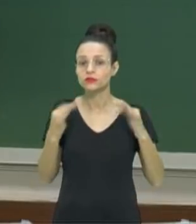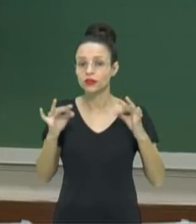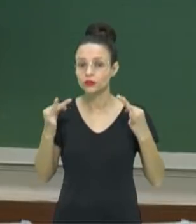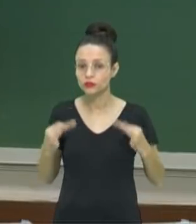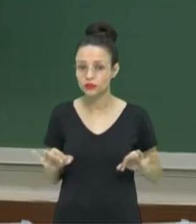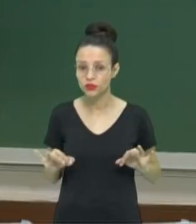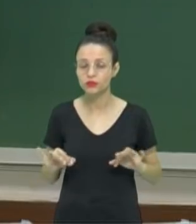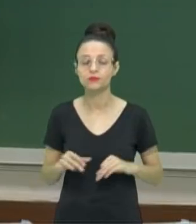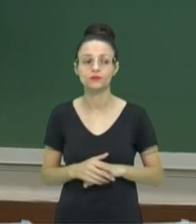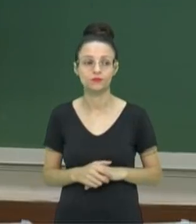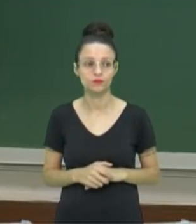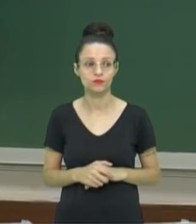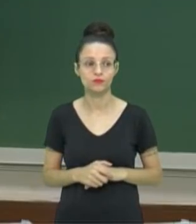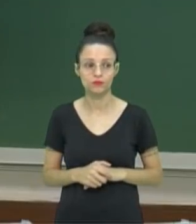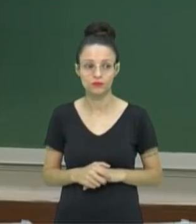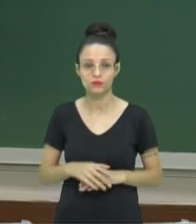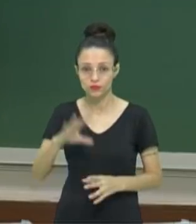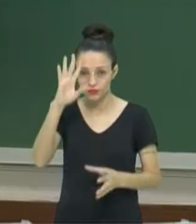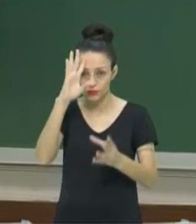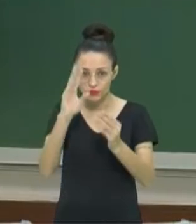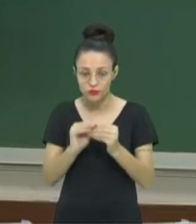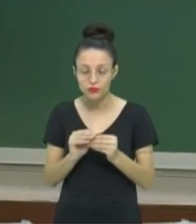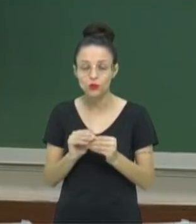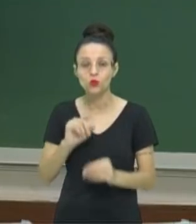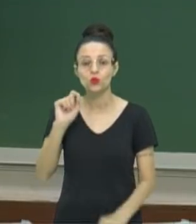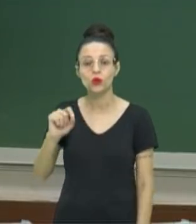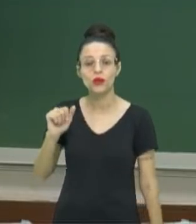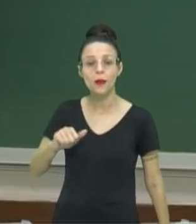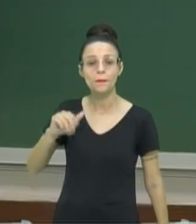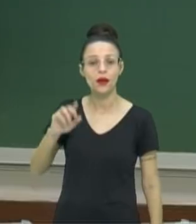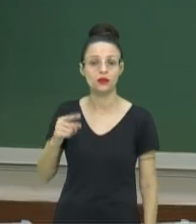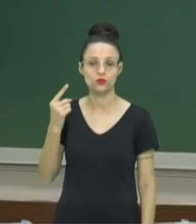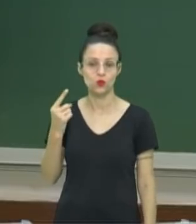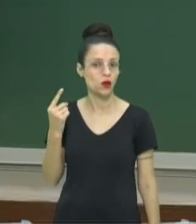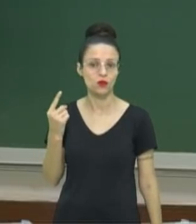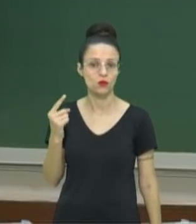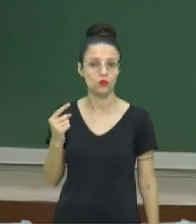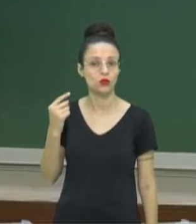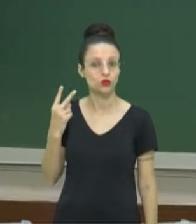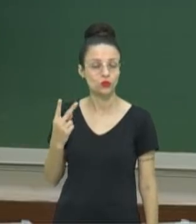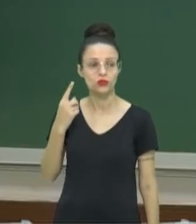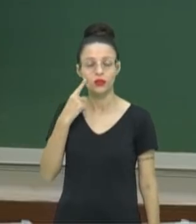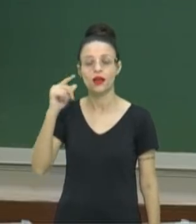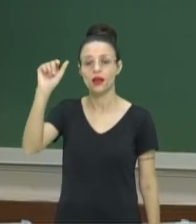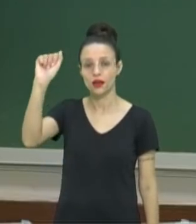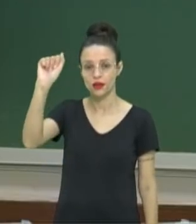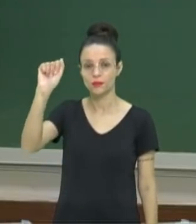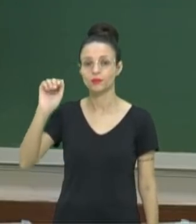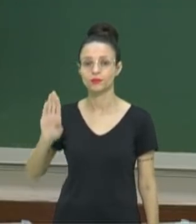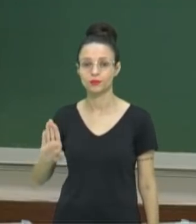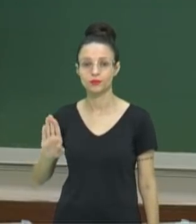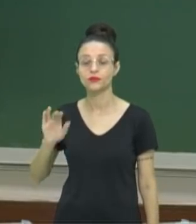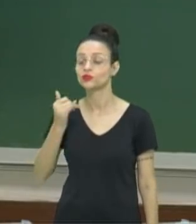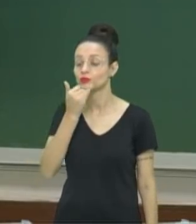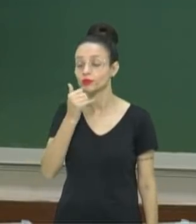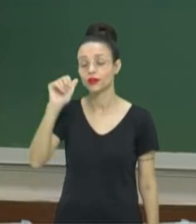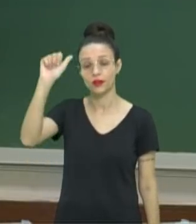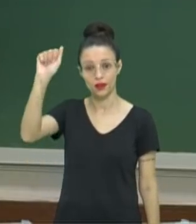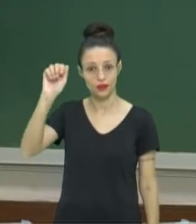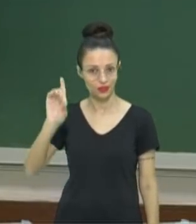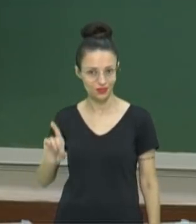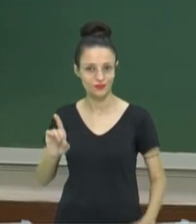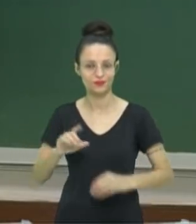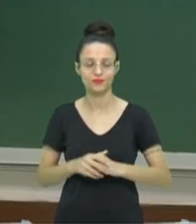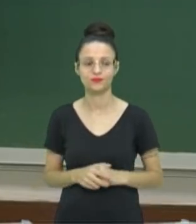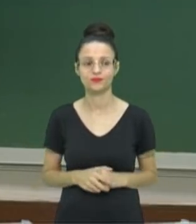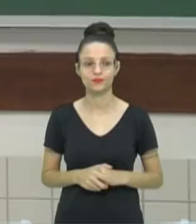afirmativas corretas. Interpretação. Então, quer dizer que eu tinha mais de uma. Portanto, a letra A e a letra D estavam